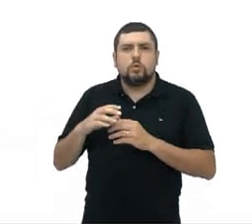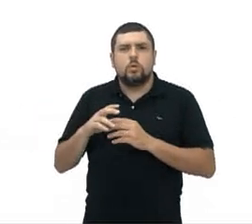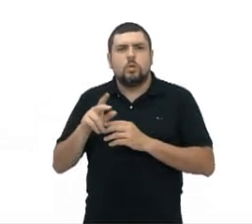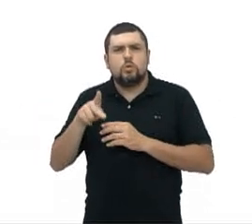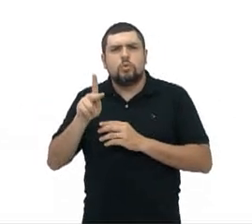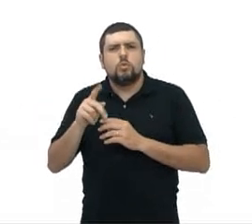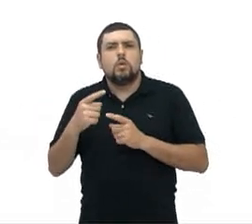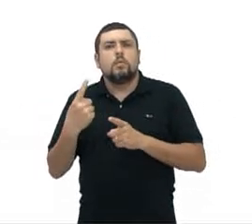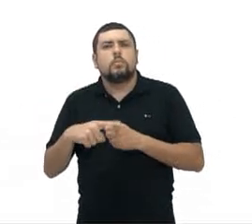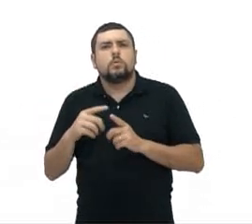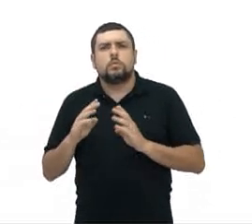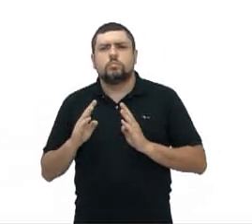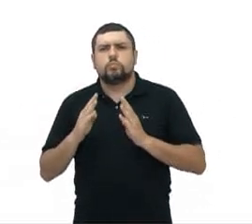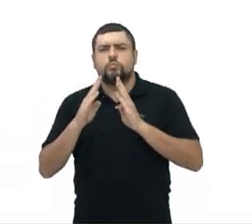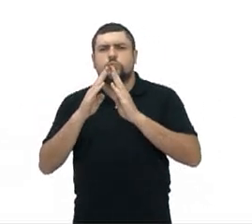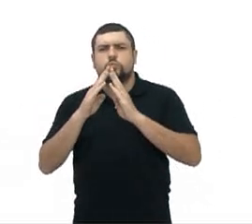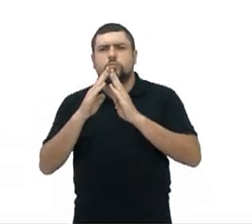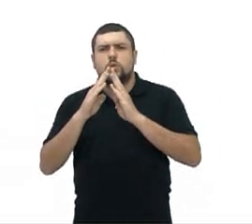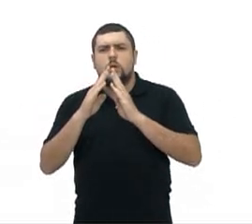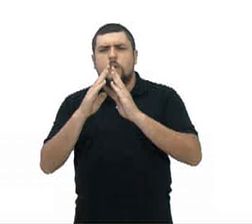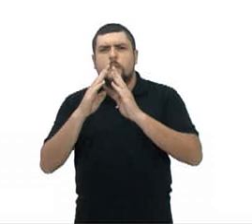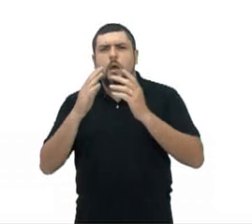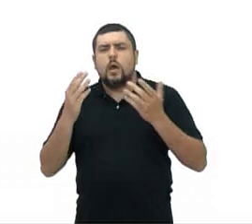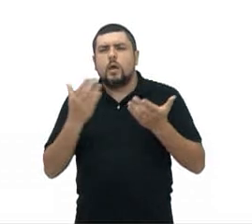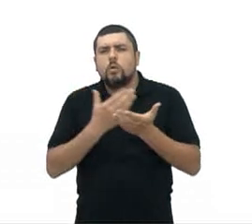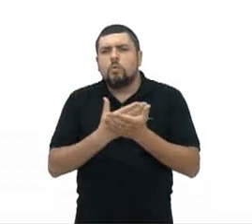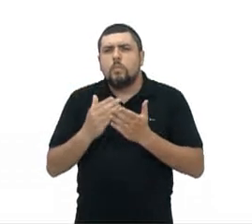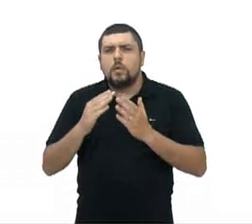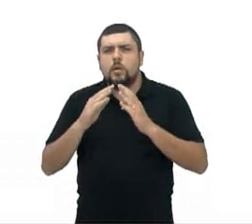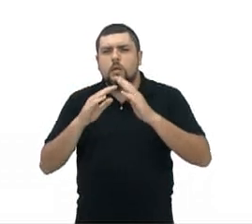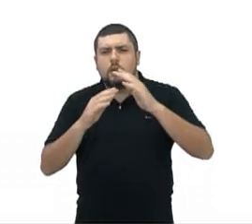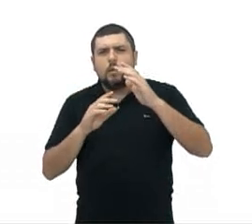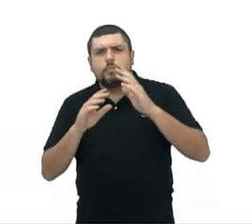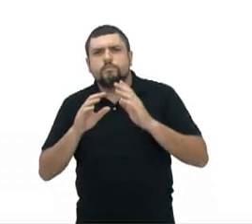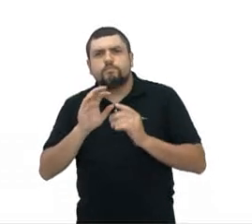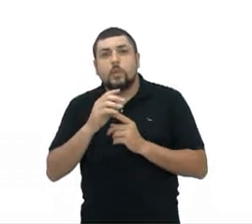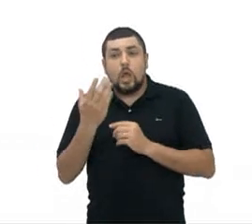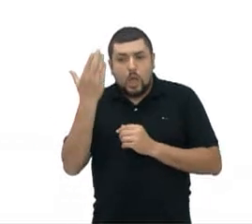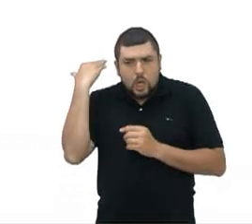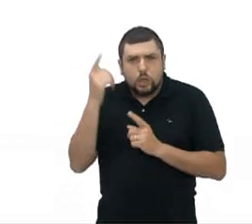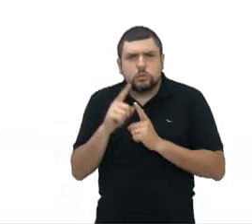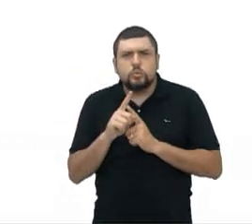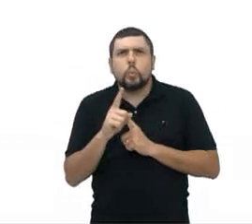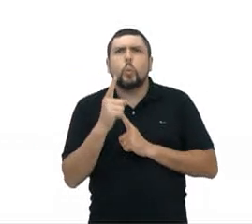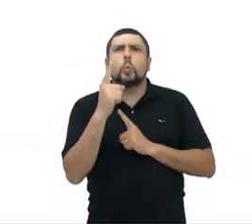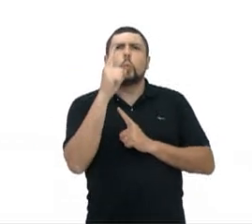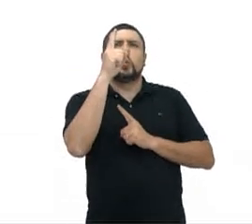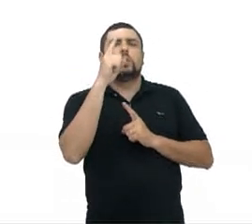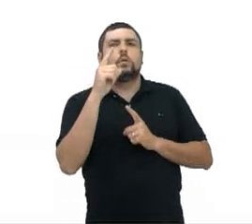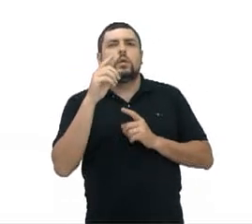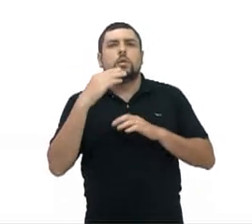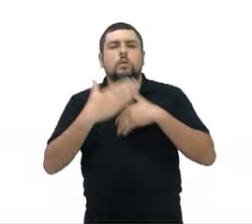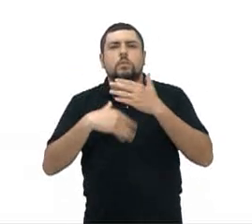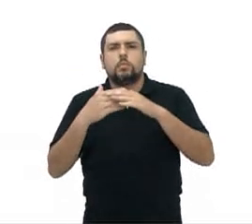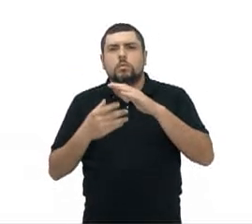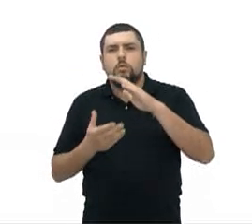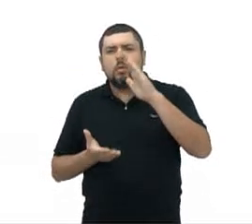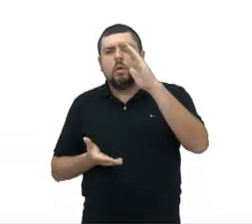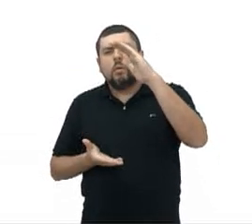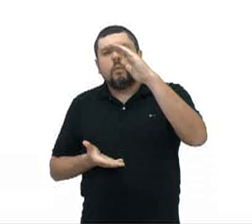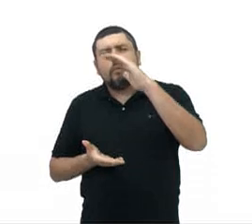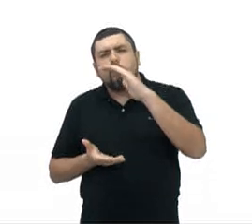das pirâmides começa a diminuir. Ou seja, parece que o poder das rainhas, dos reis cuxitas, diminuiu e influenciou para que